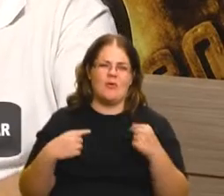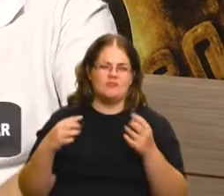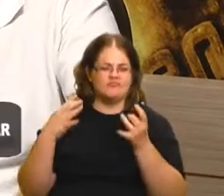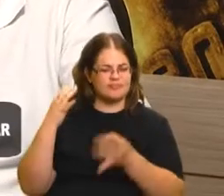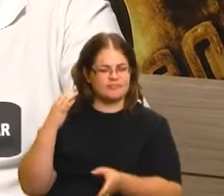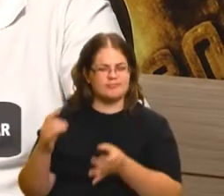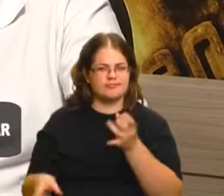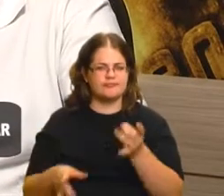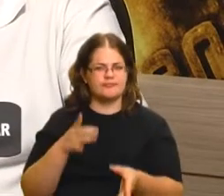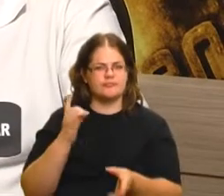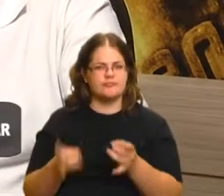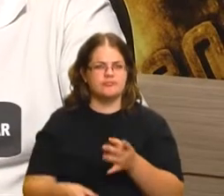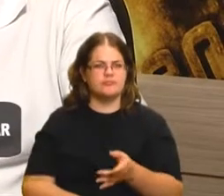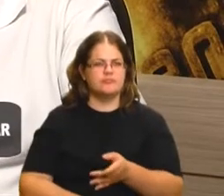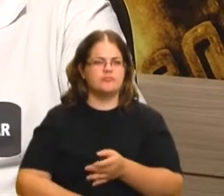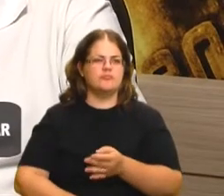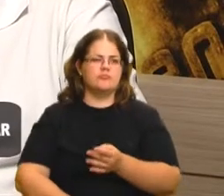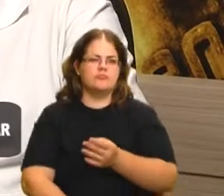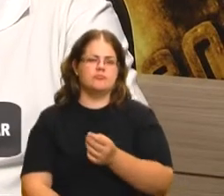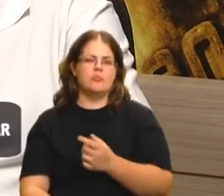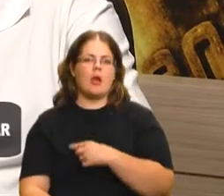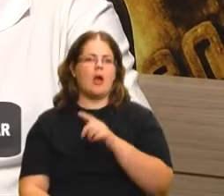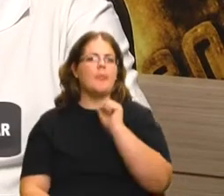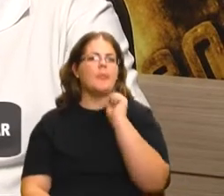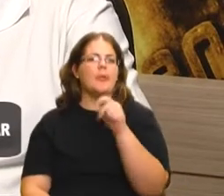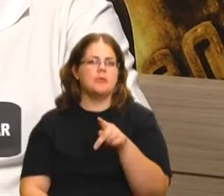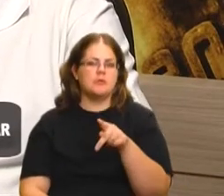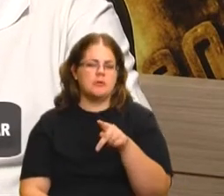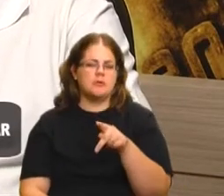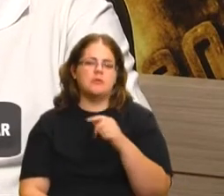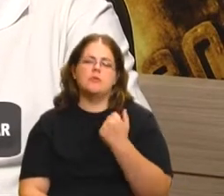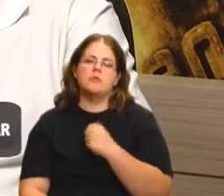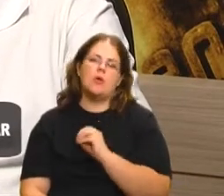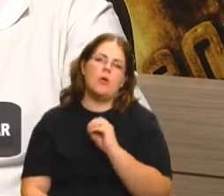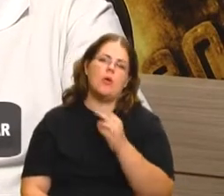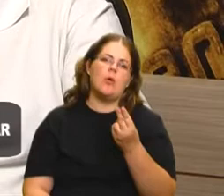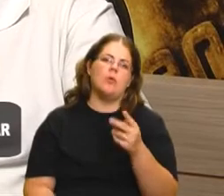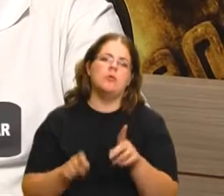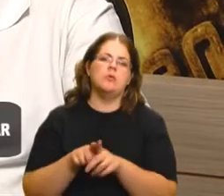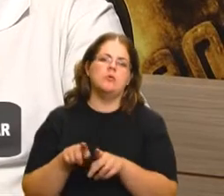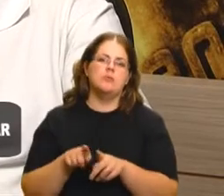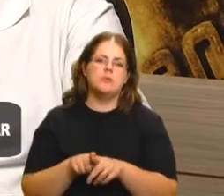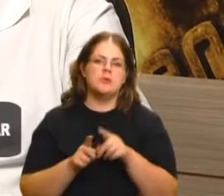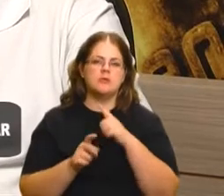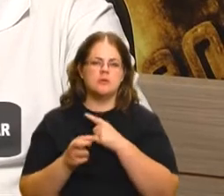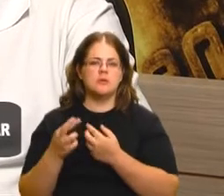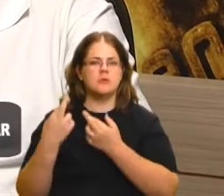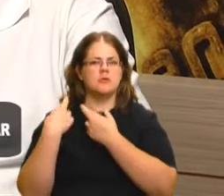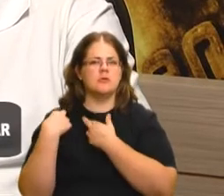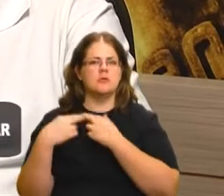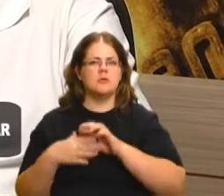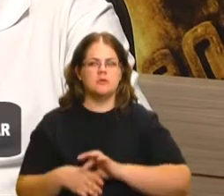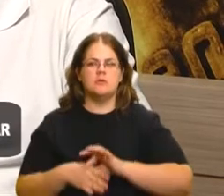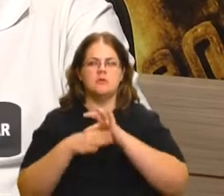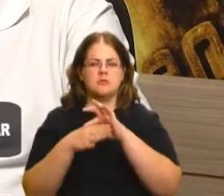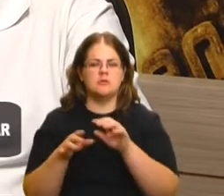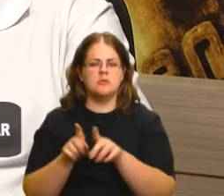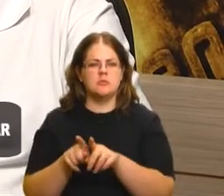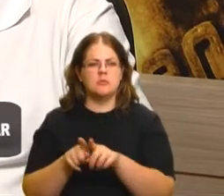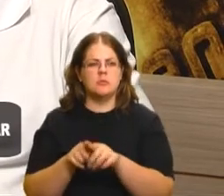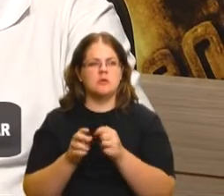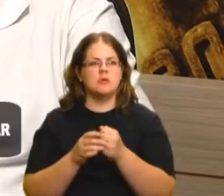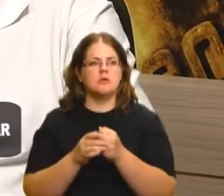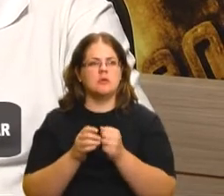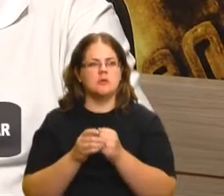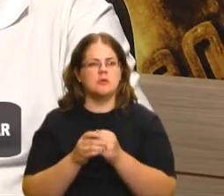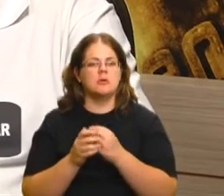comum, muitos saíam, se reformavam, né? Ou saíam de determinados cargos de liderança e de chefia que